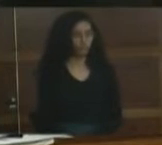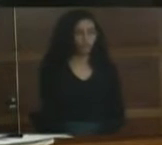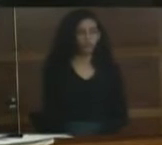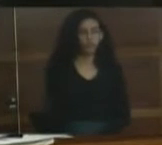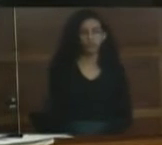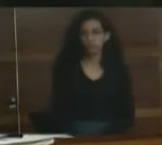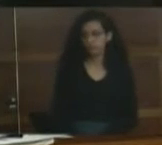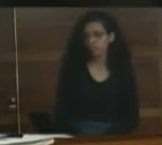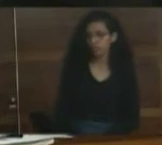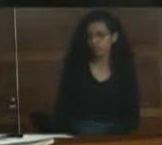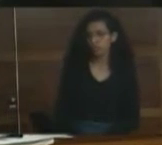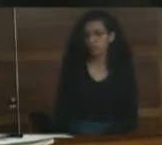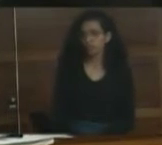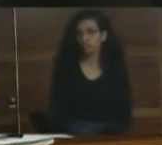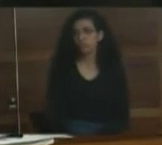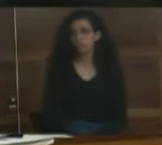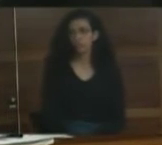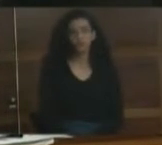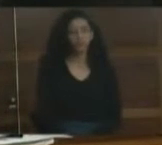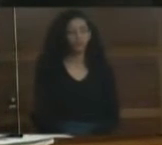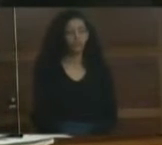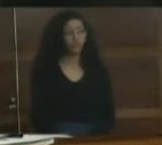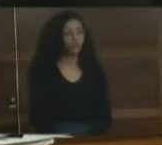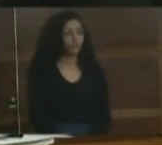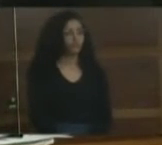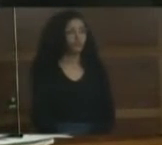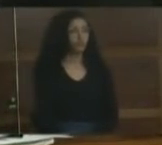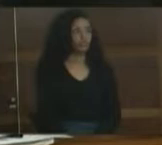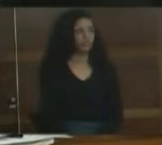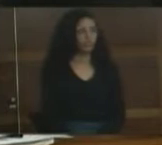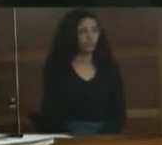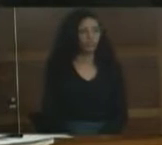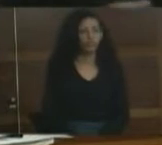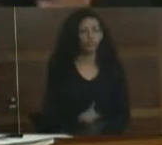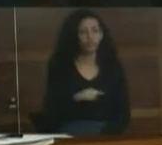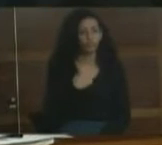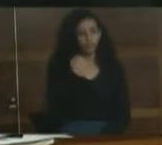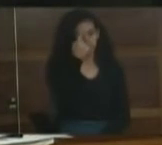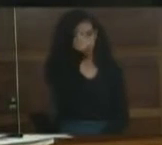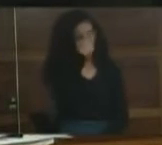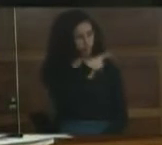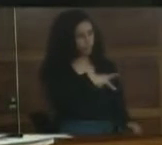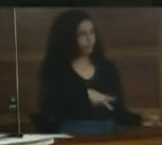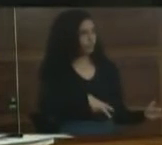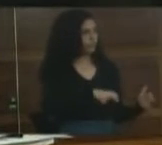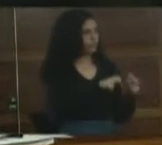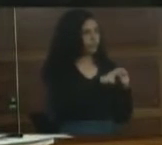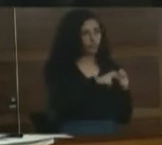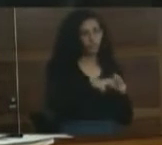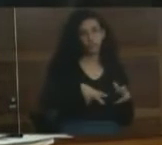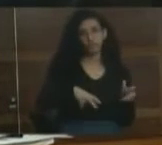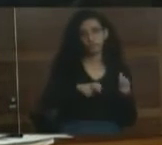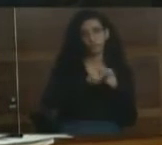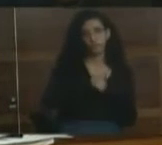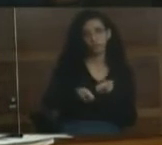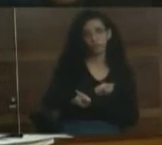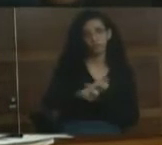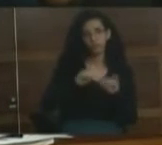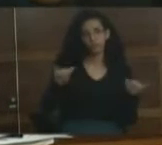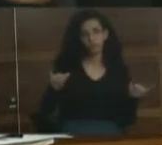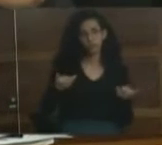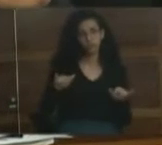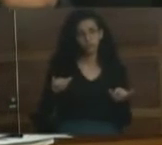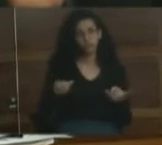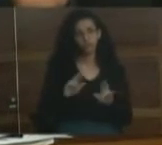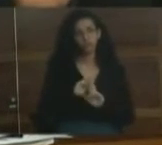e é mais que informa sobre isso é a cá nós mandamos com a câmera canon anuncia ou